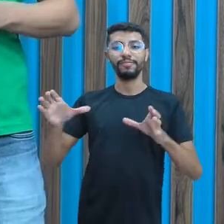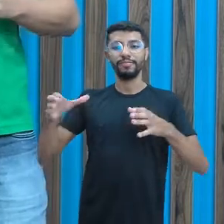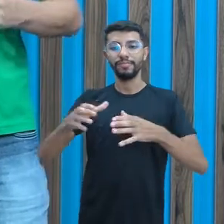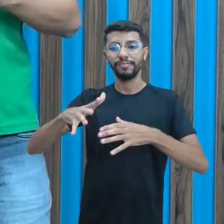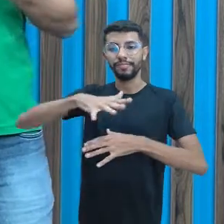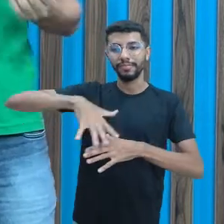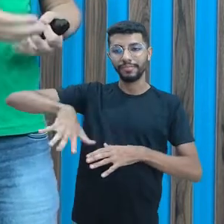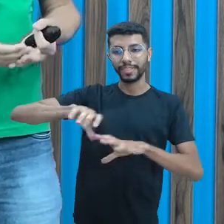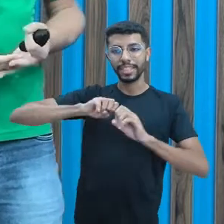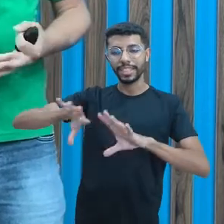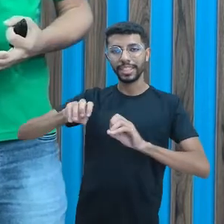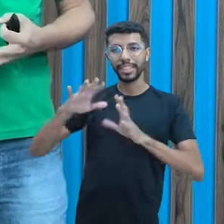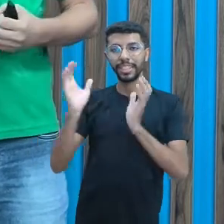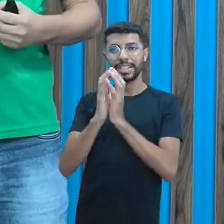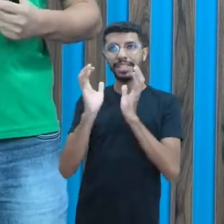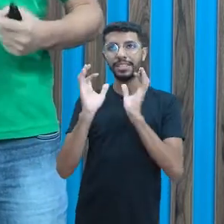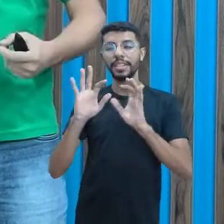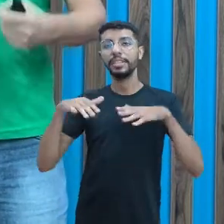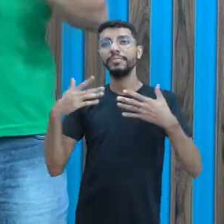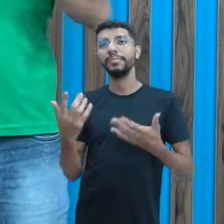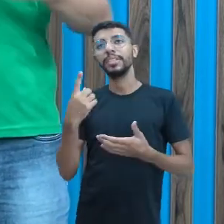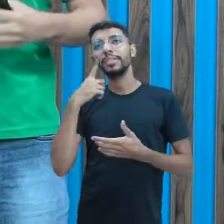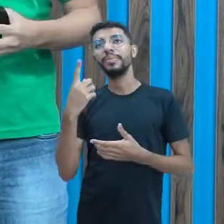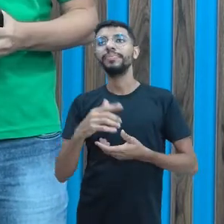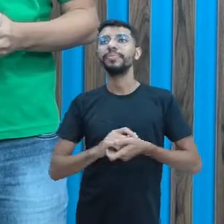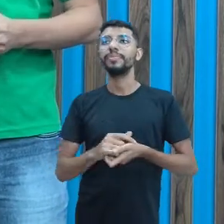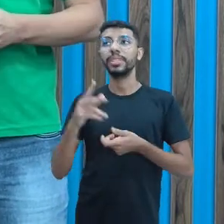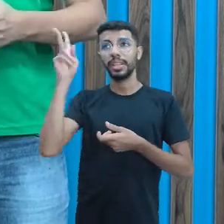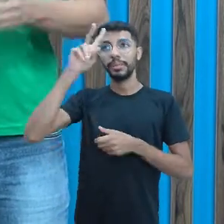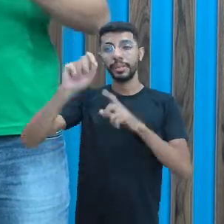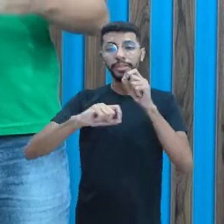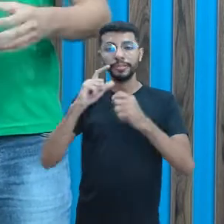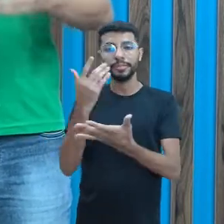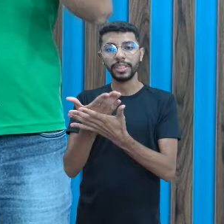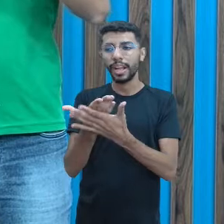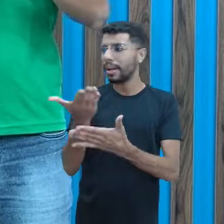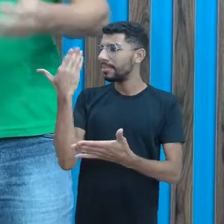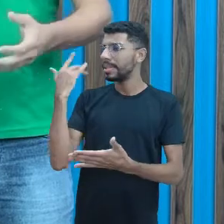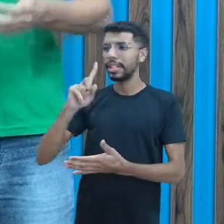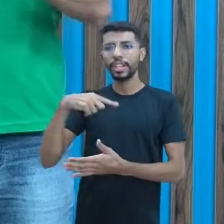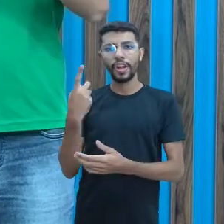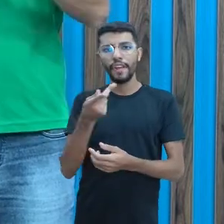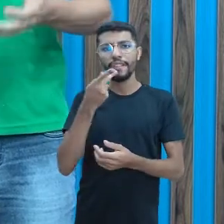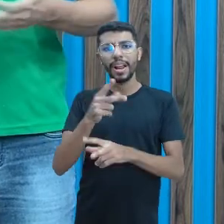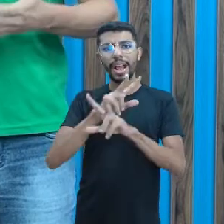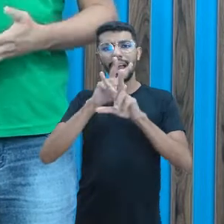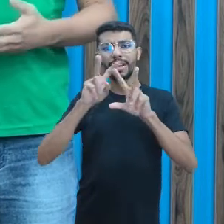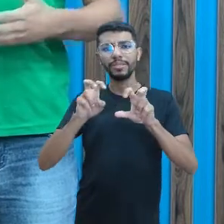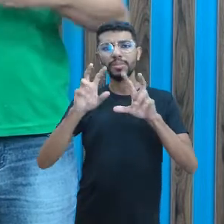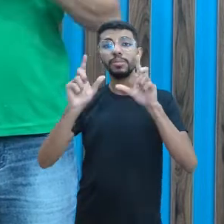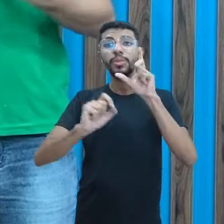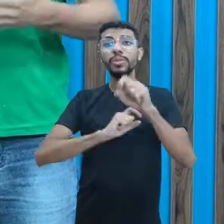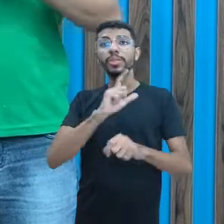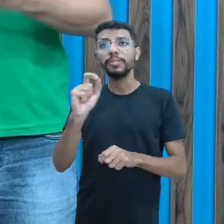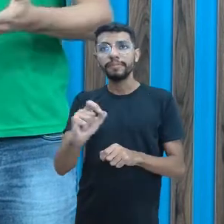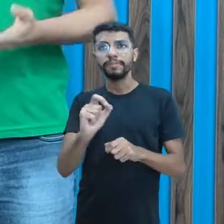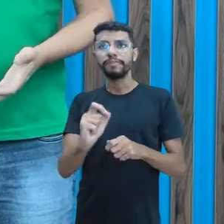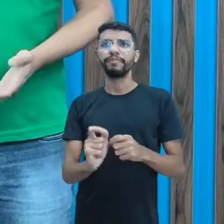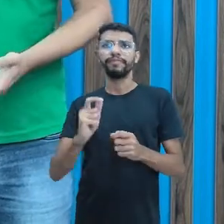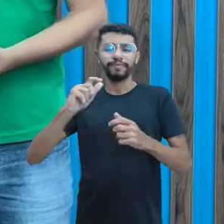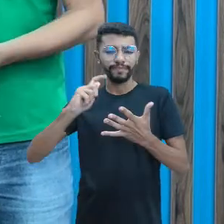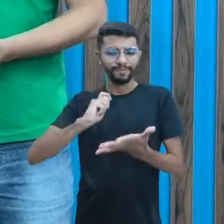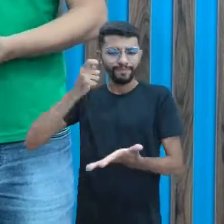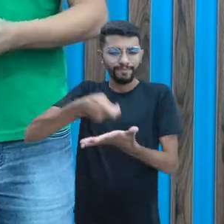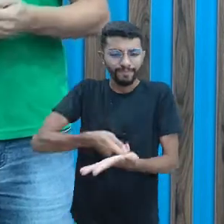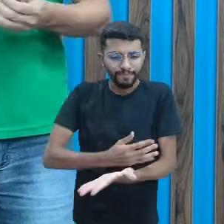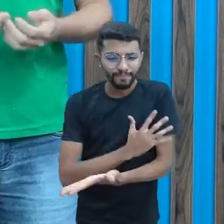Então, na aula passada, a gente estava falando sobre ditadura. Aliás, nas aulas passadas, nós temos nos dedicado a estudar a ditadura